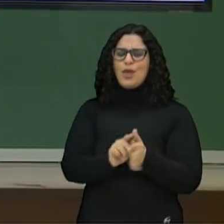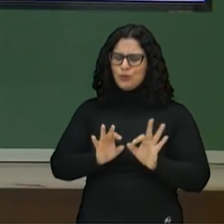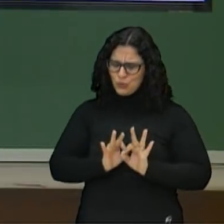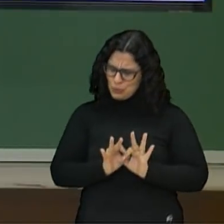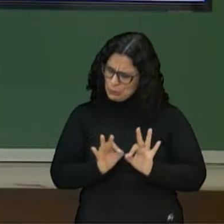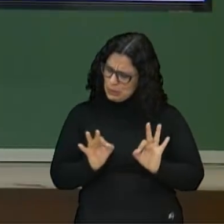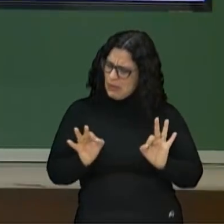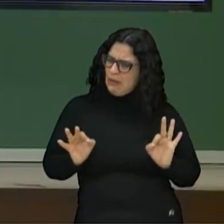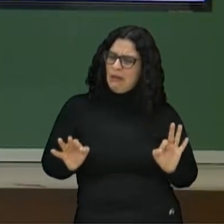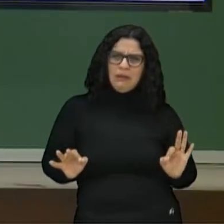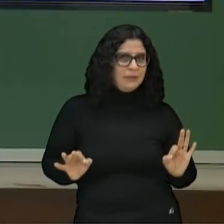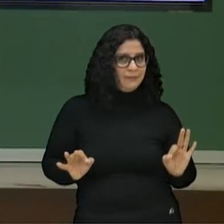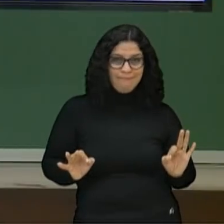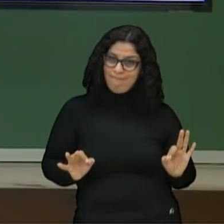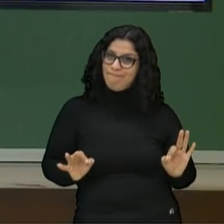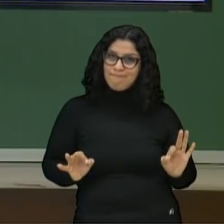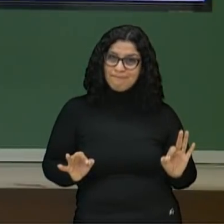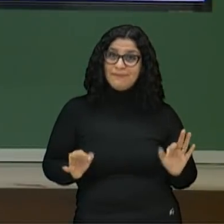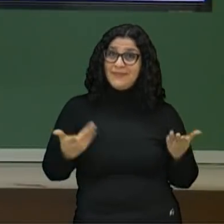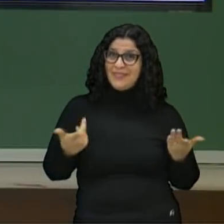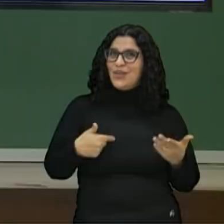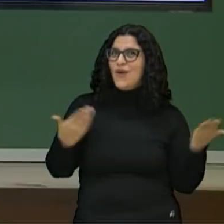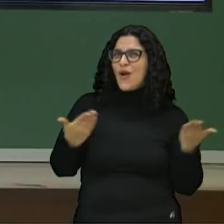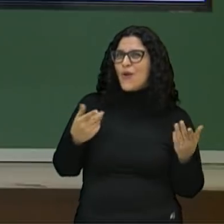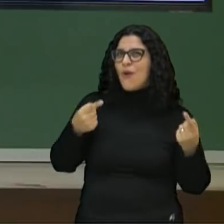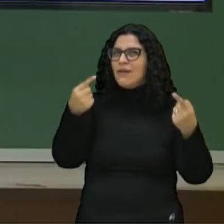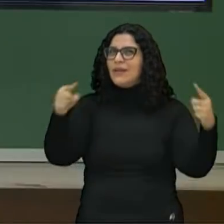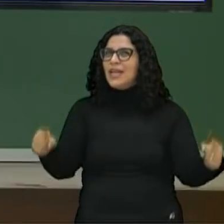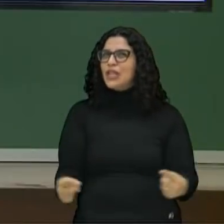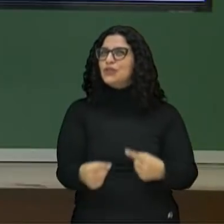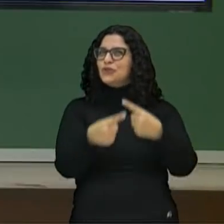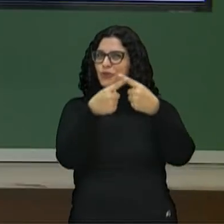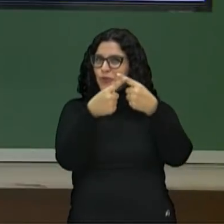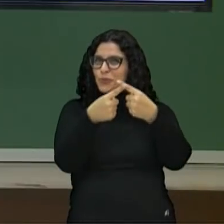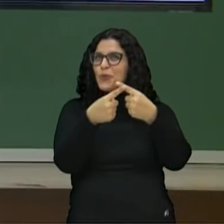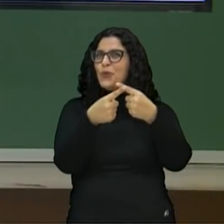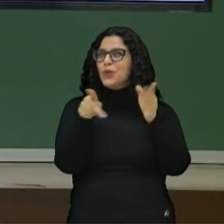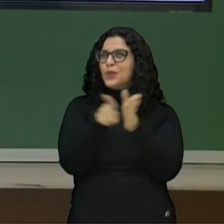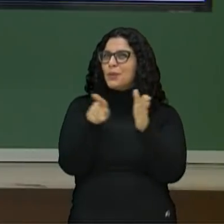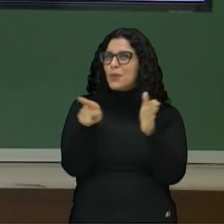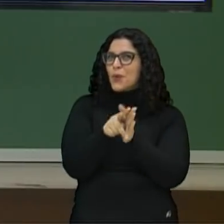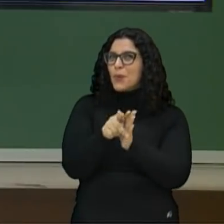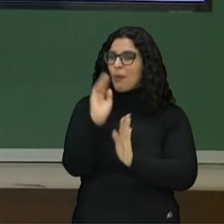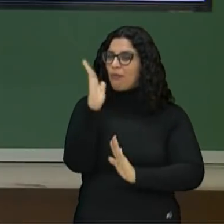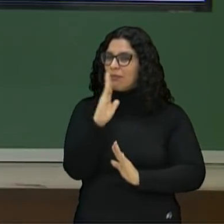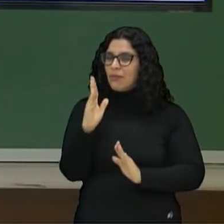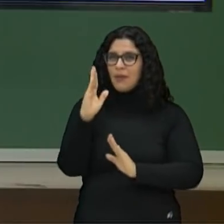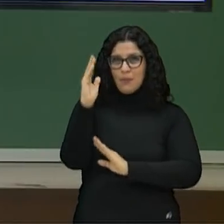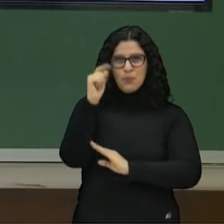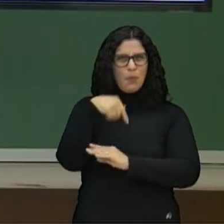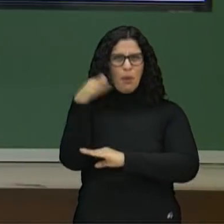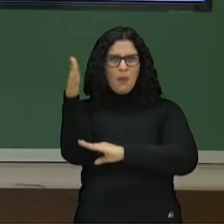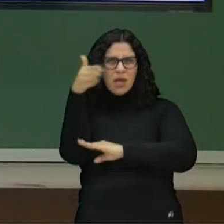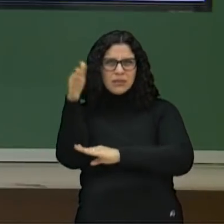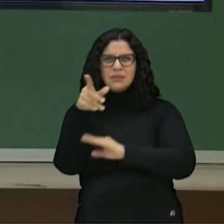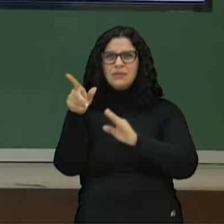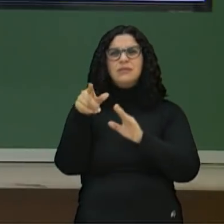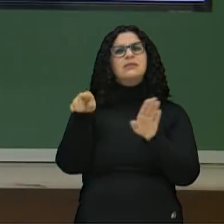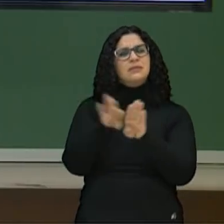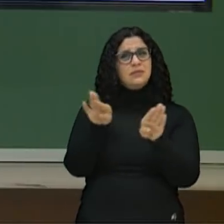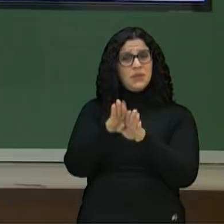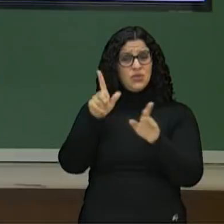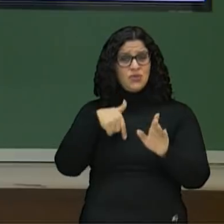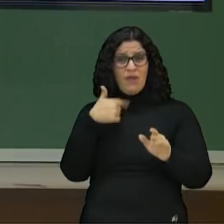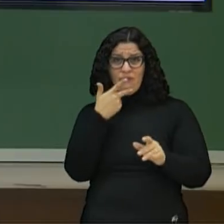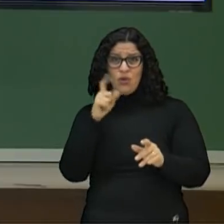humilhante. E aí você vai resgatar a ideia das rivalidades nacionalistas que nós falamos desde a Primeira Guerra Mundial.